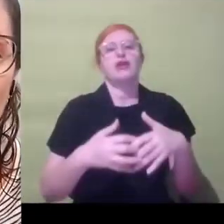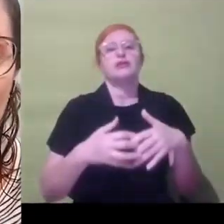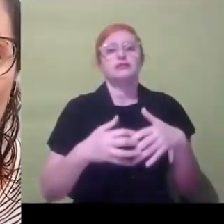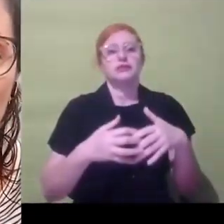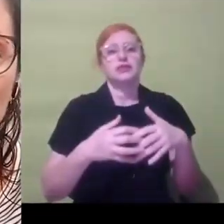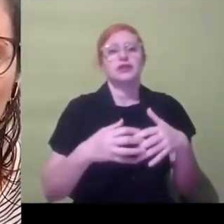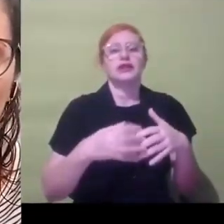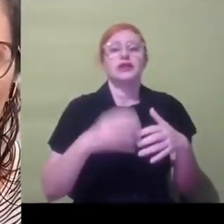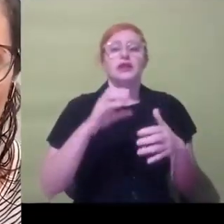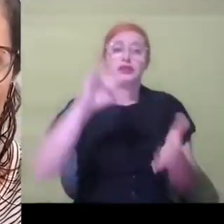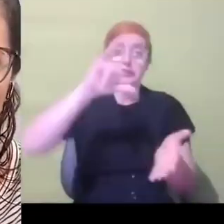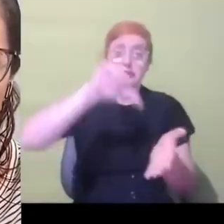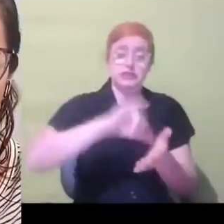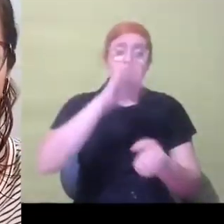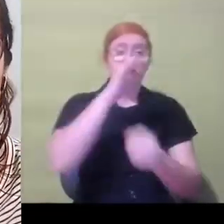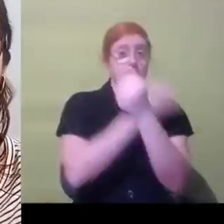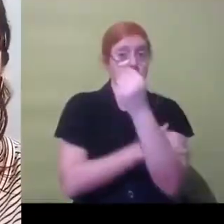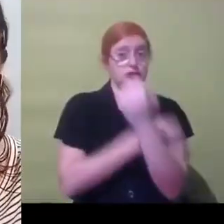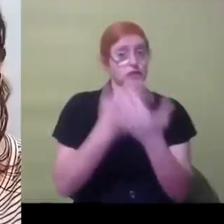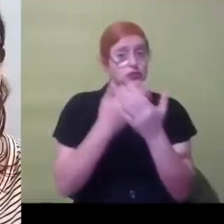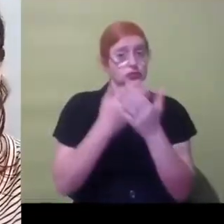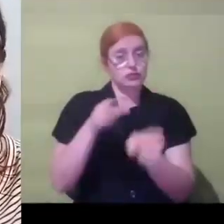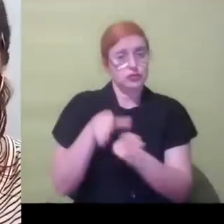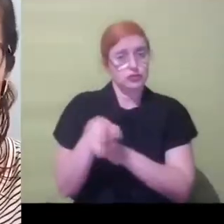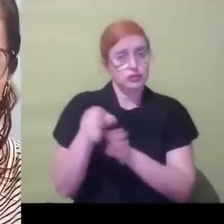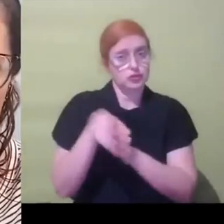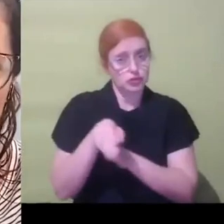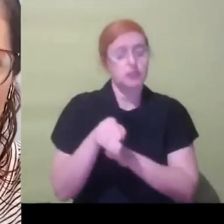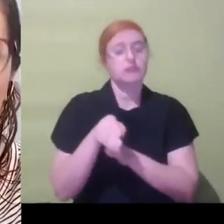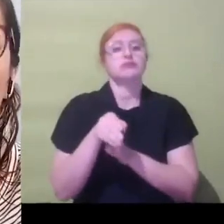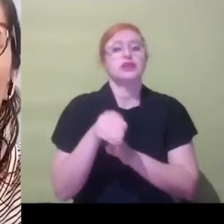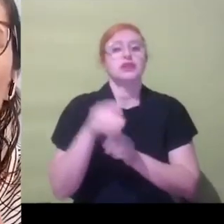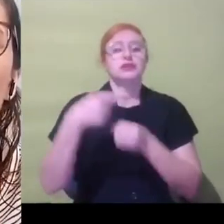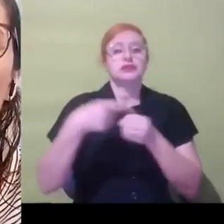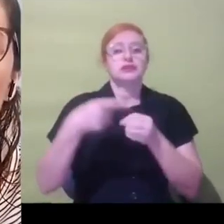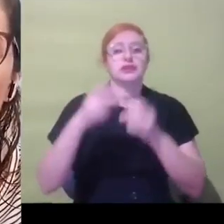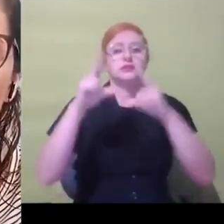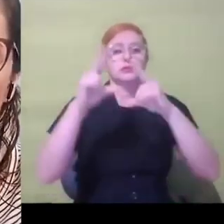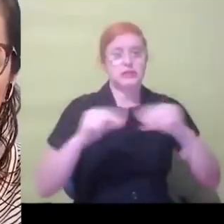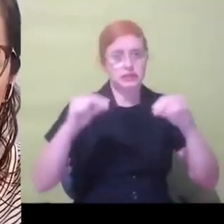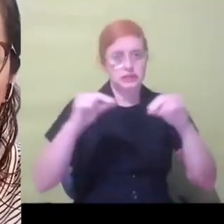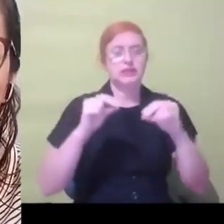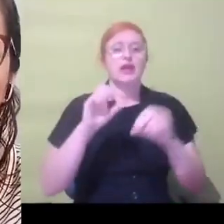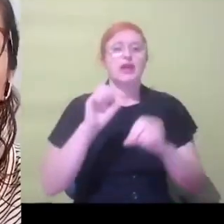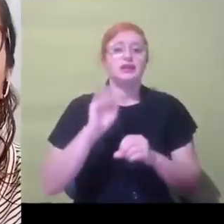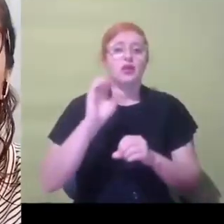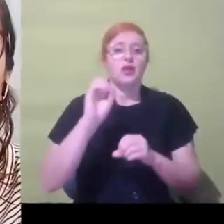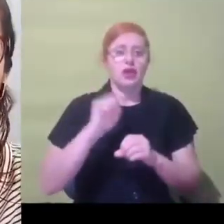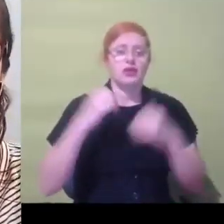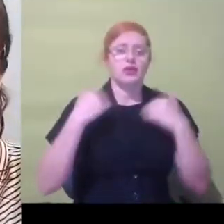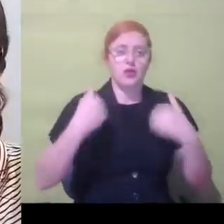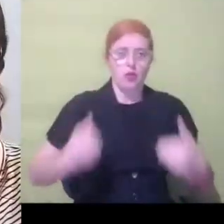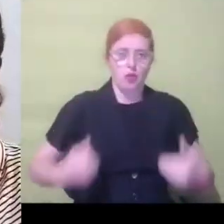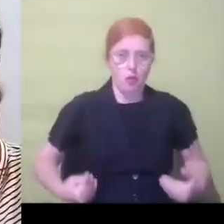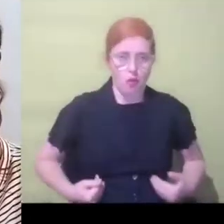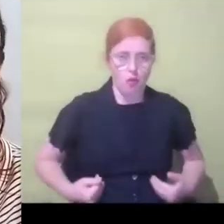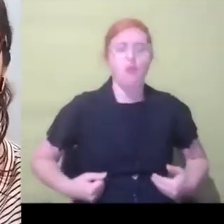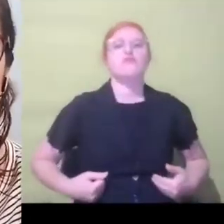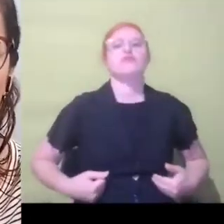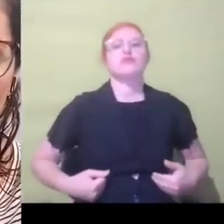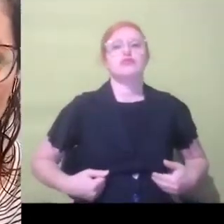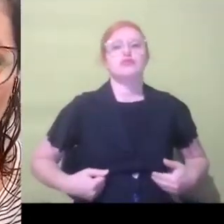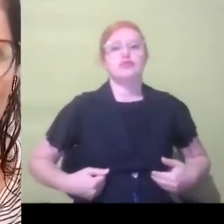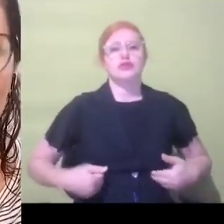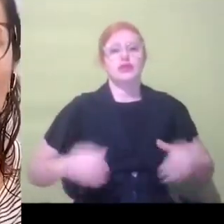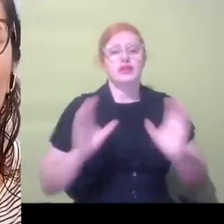é o CFEMIA, Centro Feminista de Estudos e Assessoria, que fica em Brasília, o SOS Corpo, Instituto Feminismo para a Democracia,